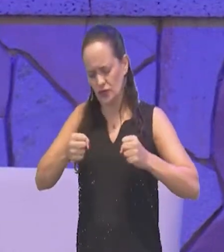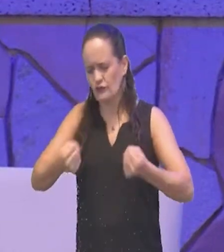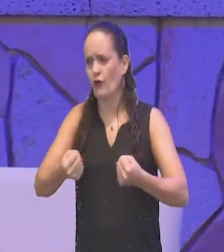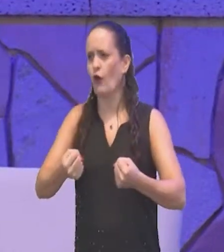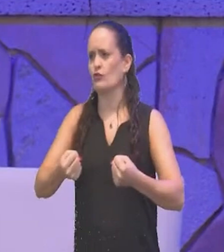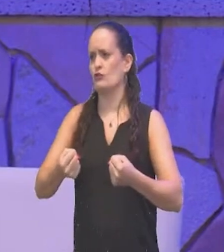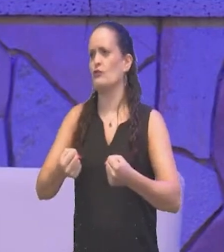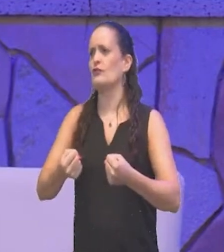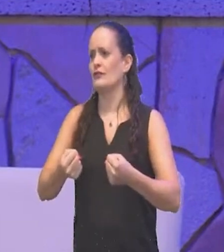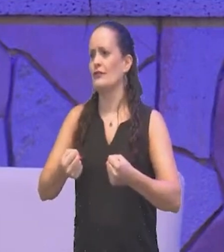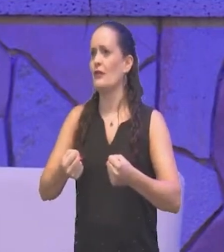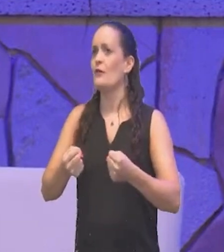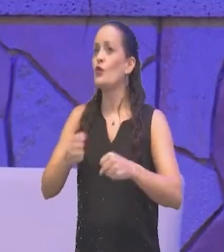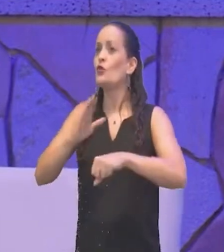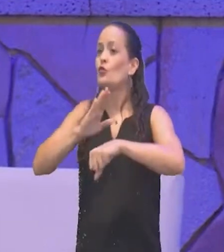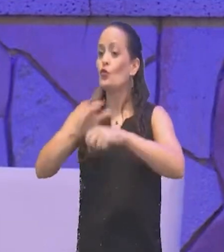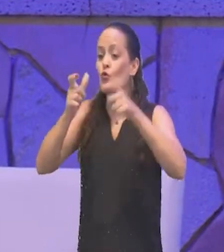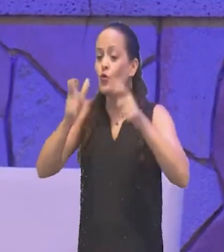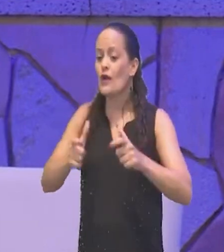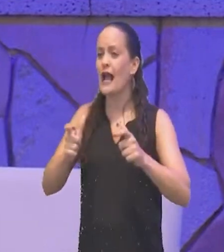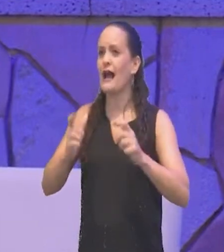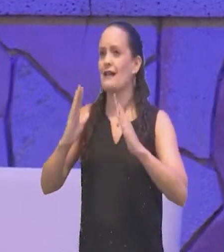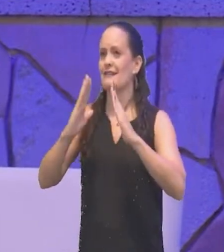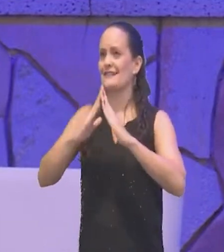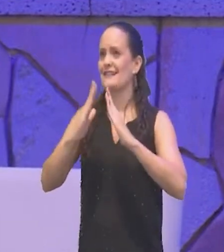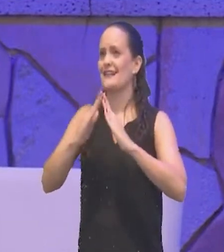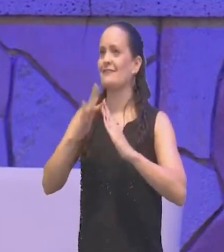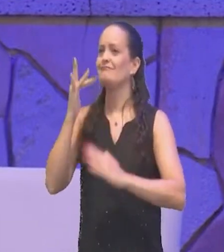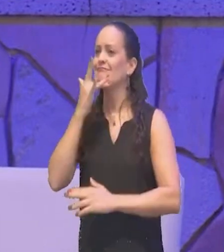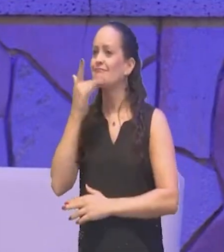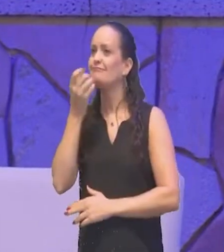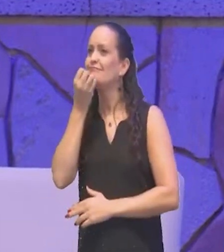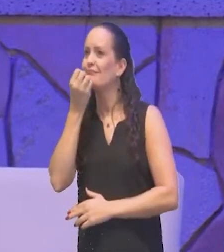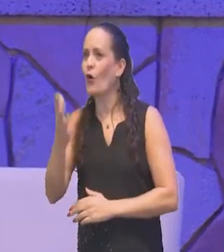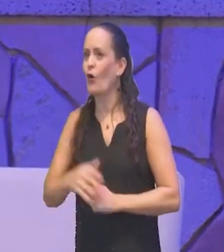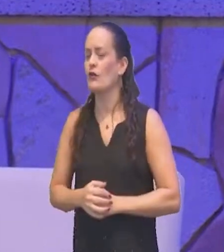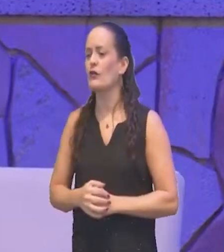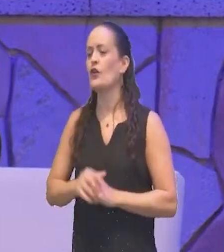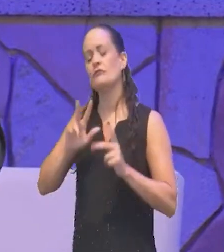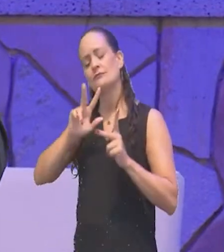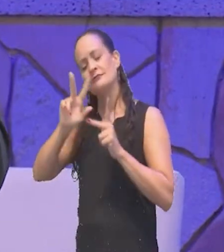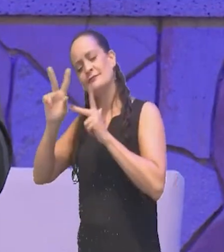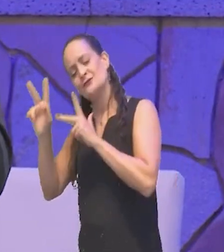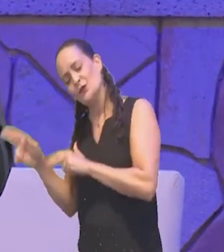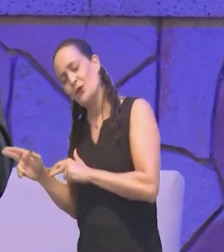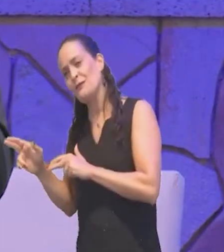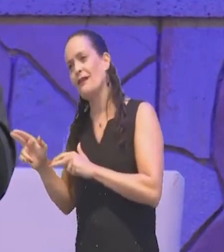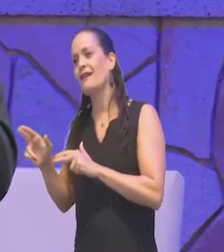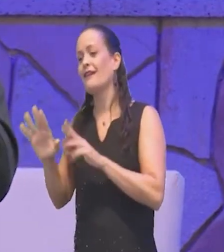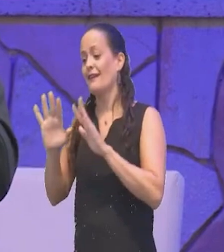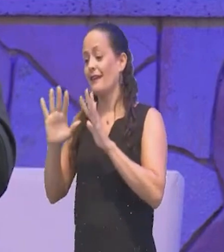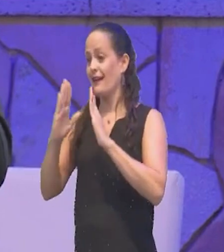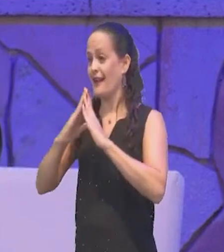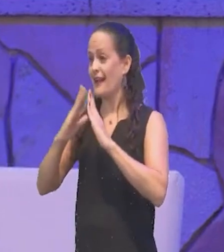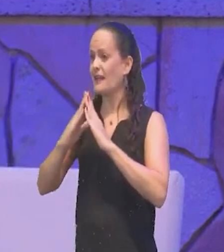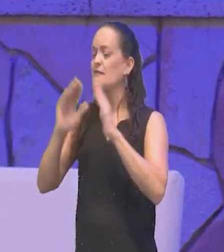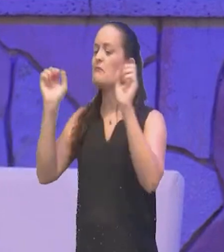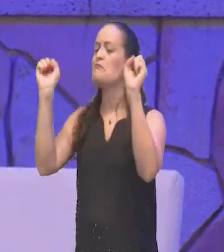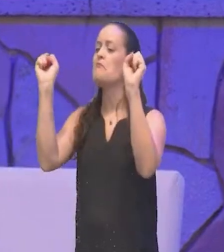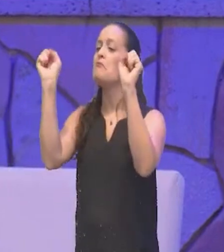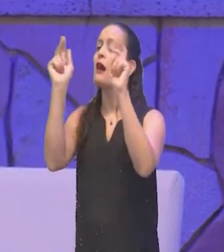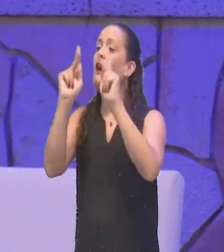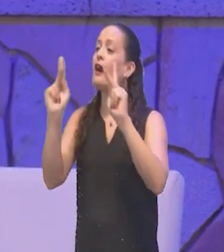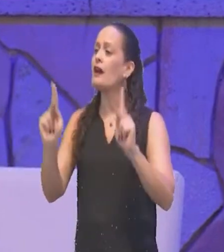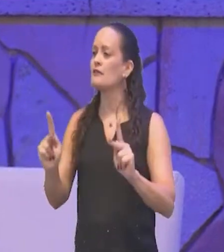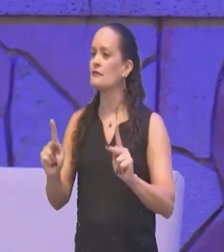lugar para eu estar. Que privilégio termos um lugar onde reclinar a cabeça, e este lugar precisa ser um lugar de paz. Se depender